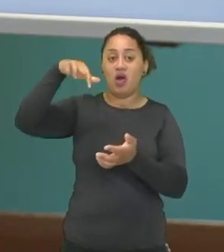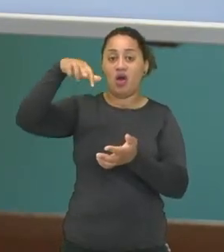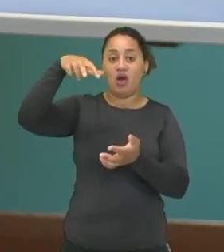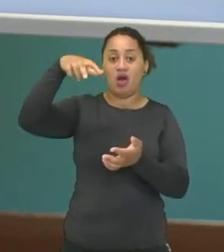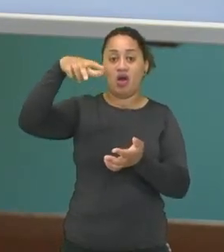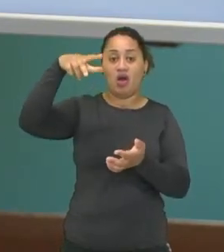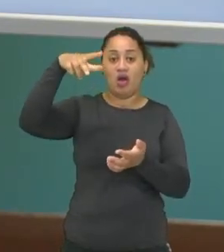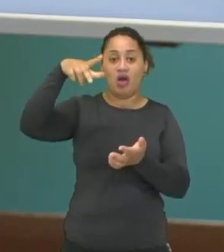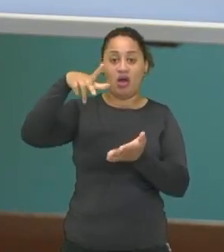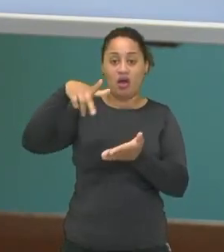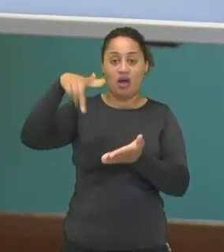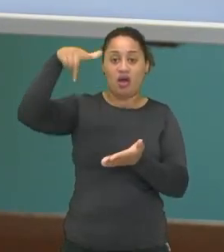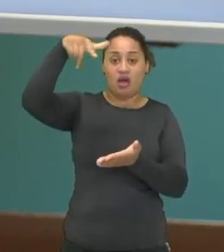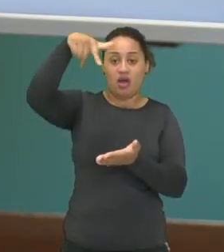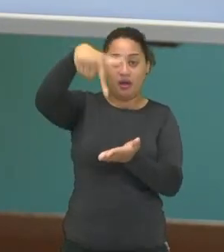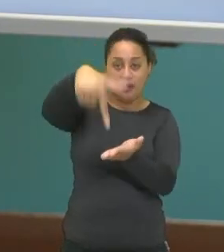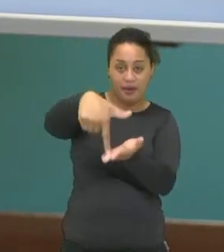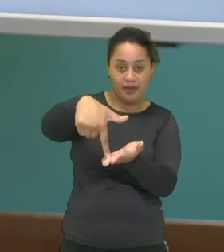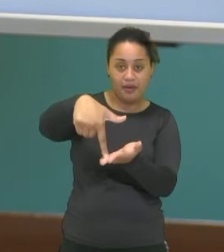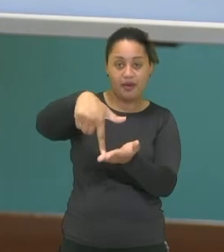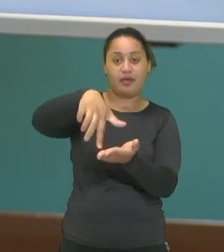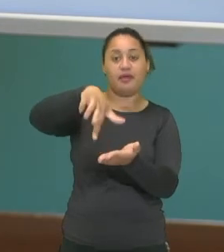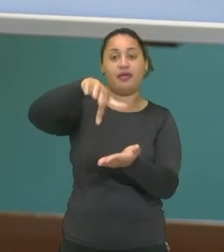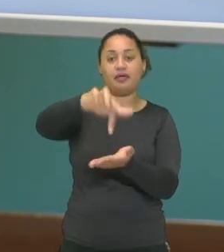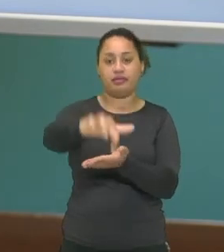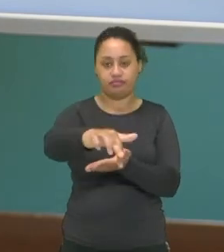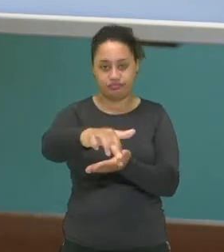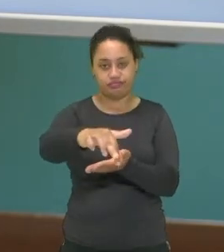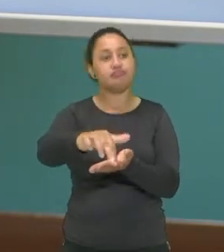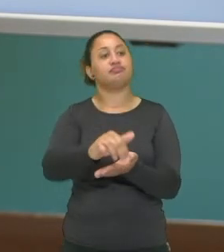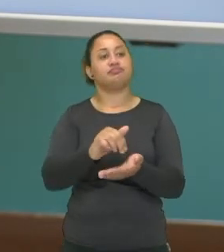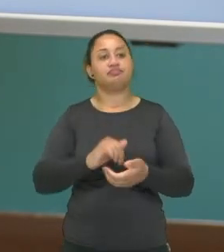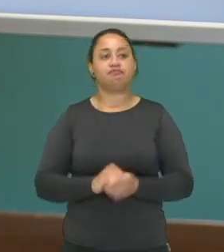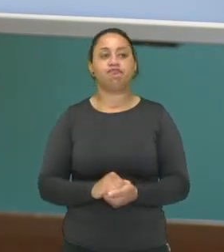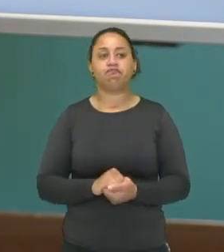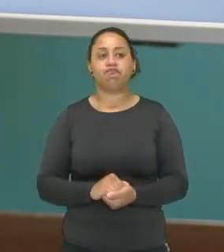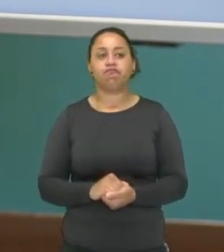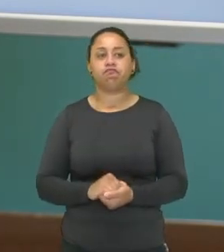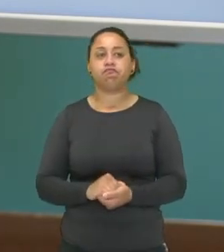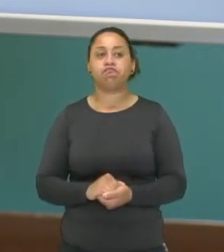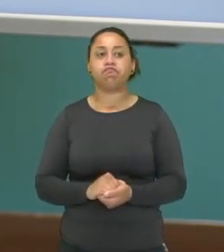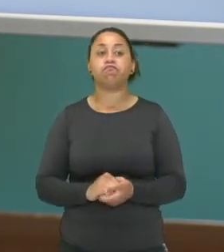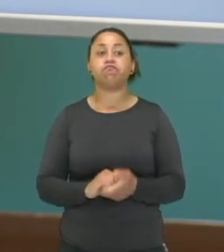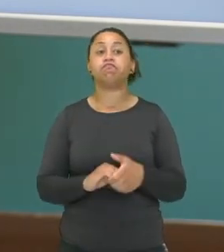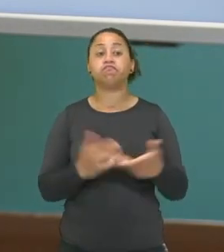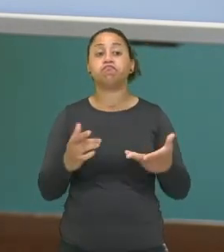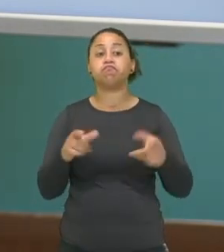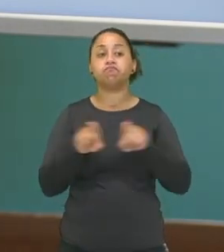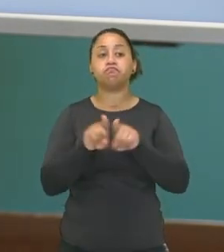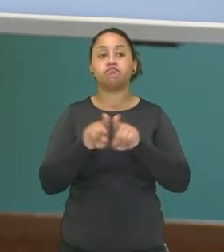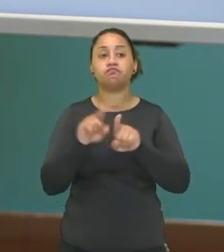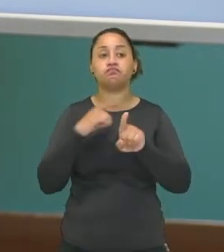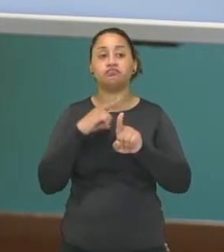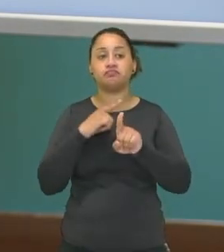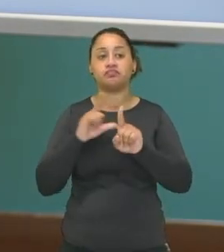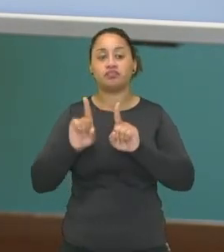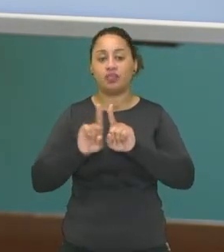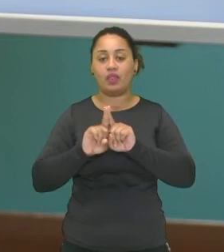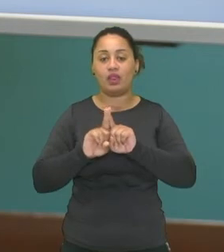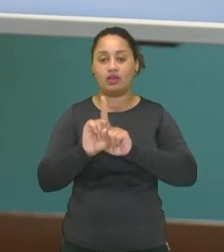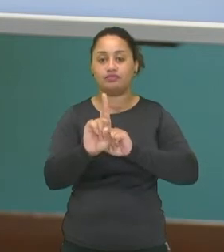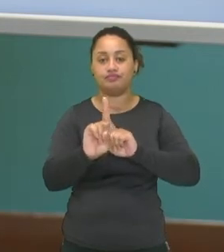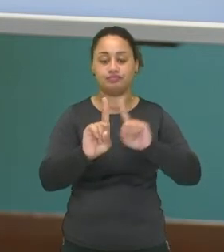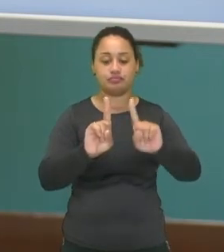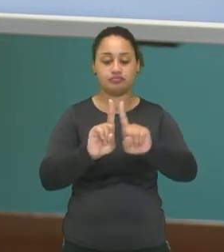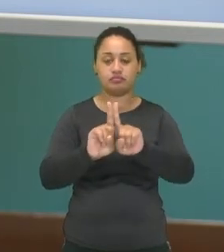obstáculo aqui e salta aterrissando com o outro pé. Daí a gente tem as provas de revezamento.